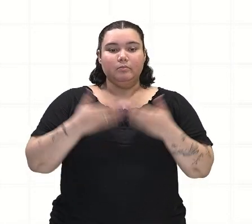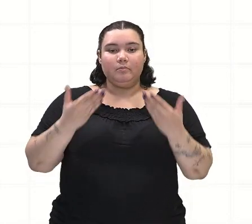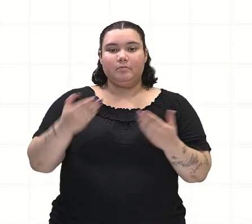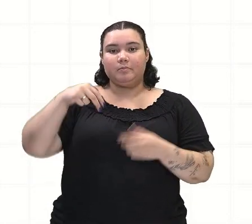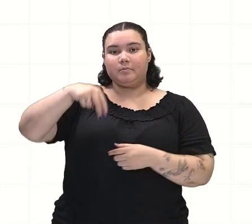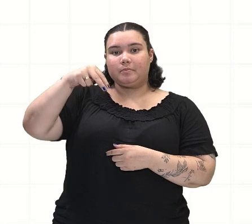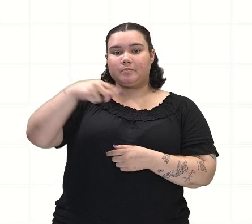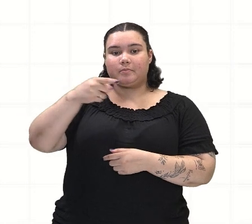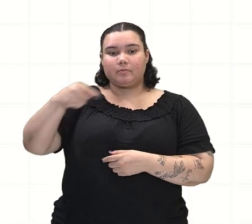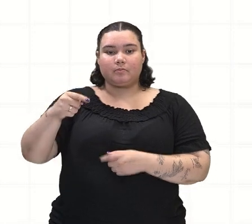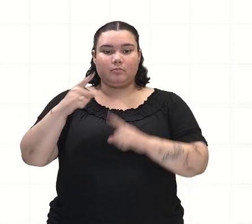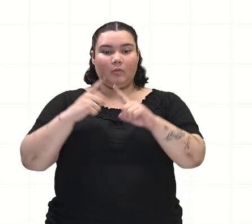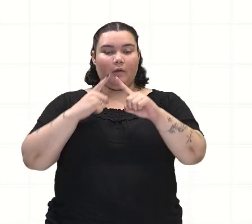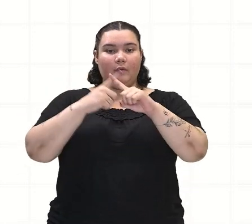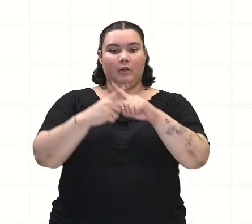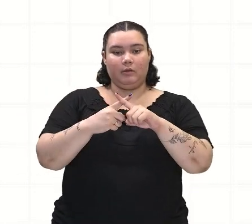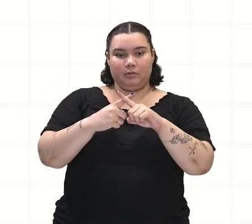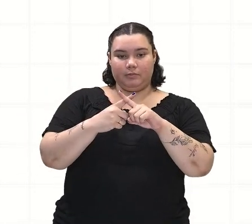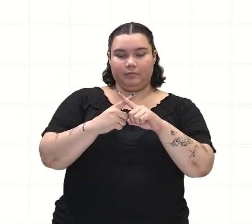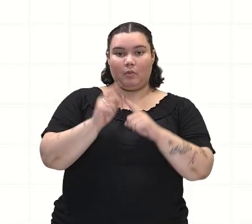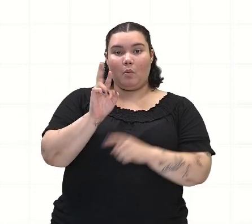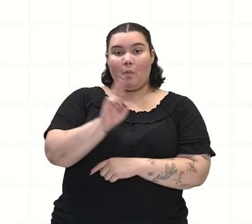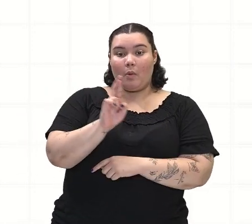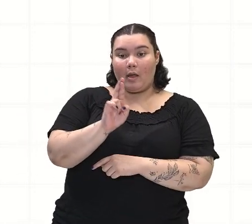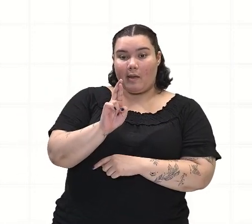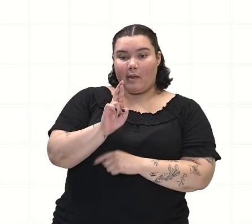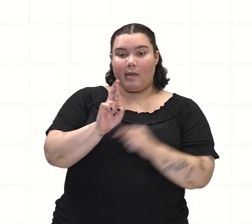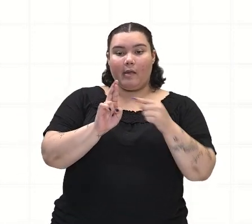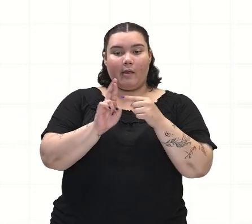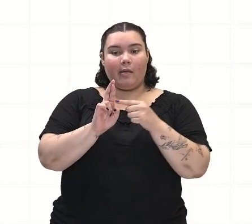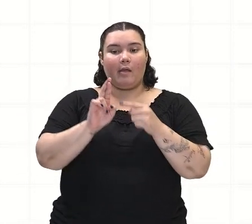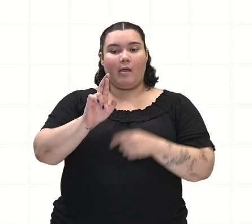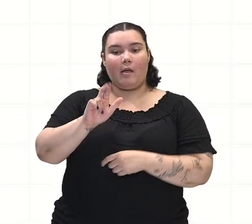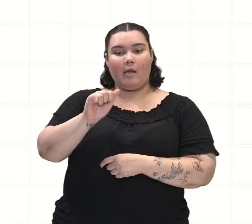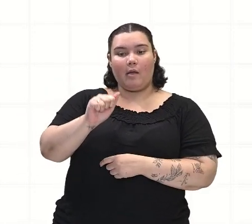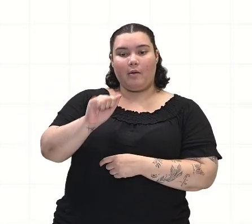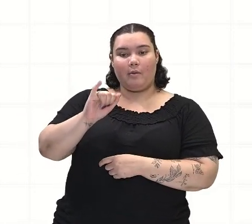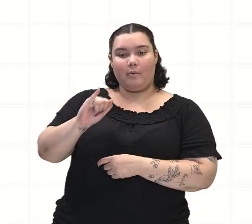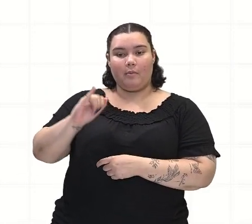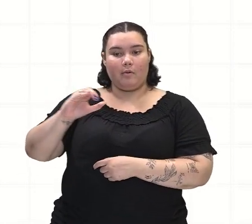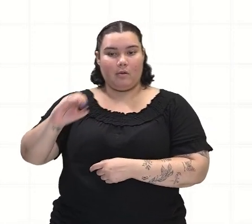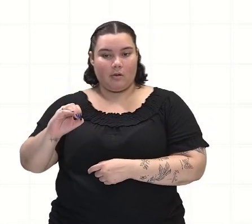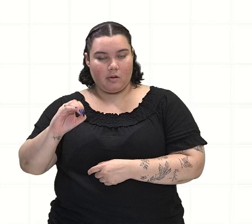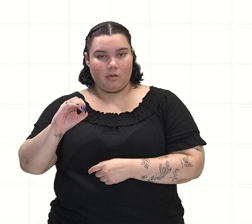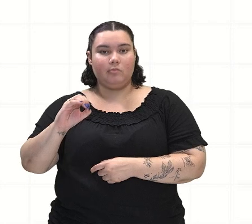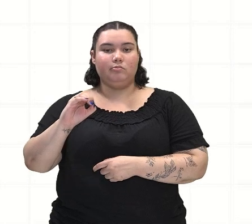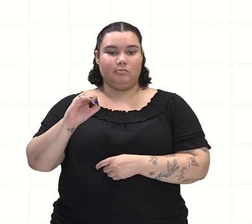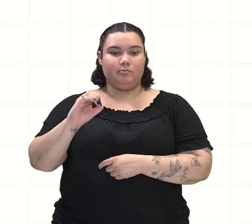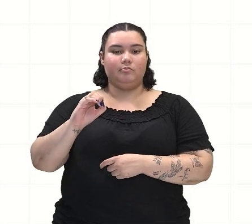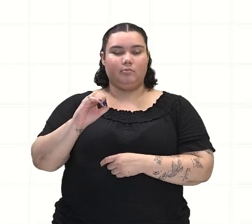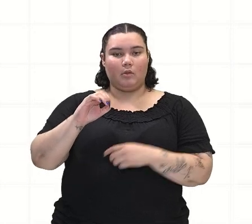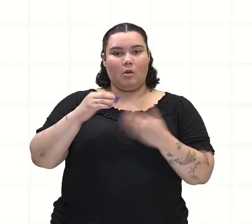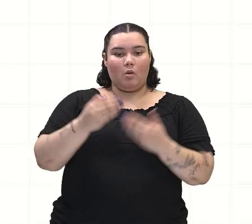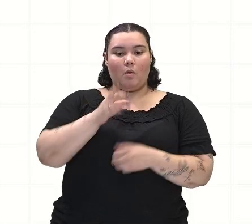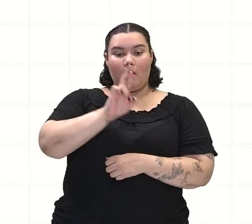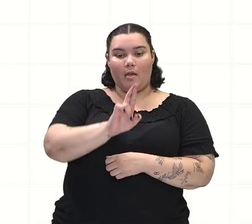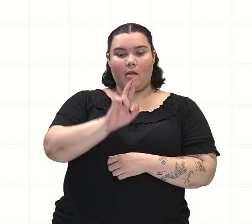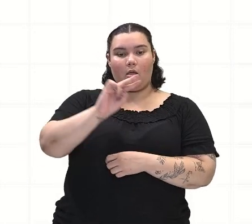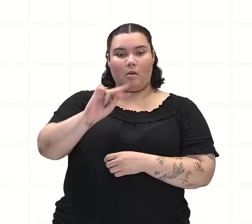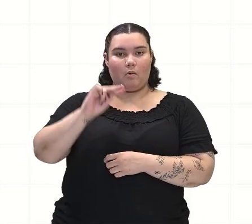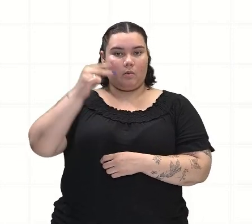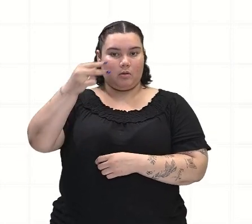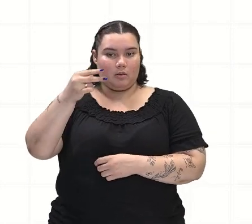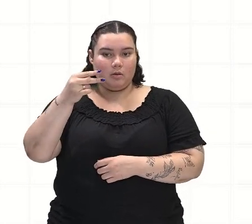ele multiplica o r ao quadrado. E esse r é a medida do raio,